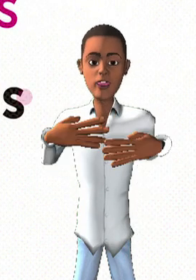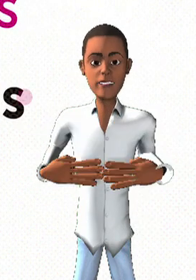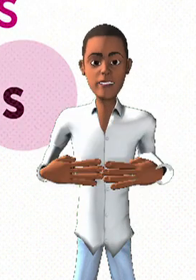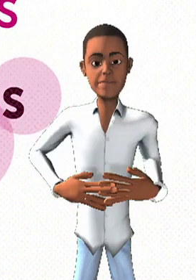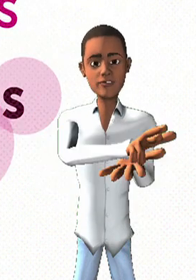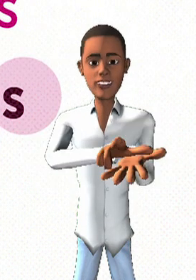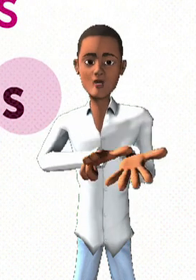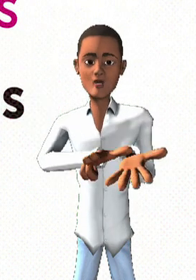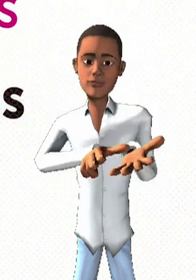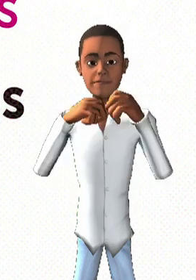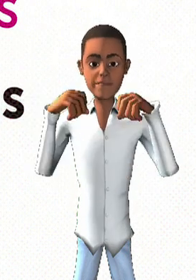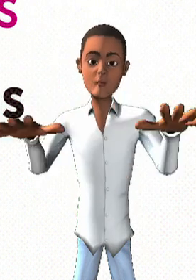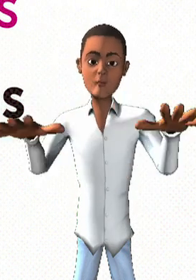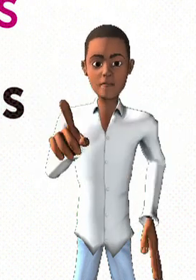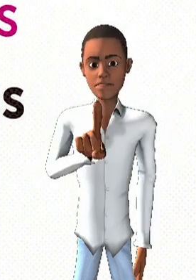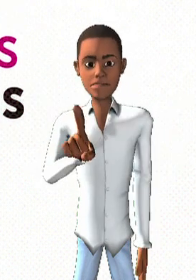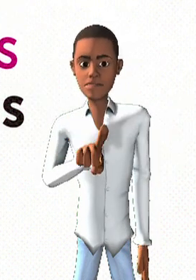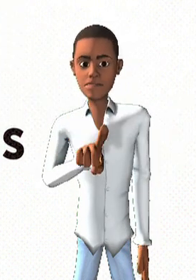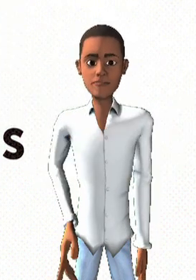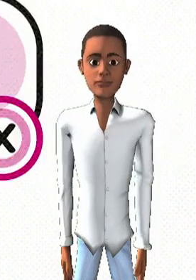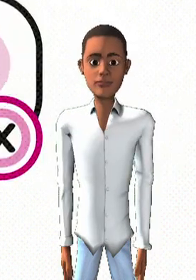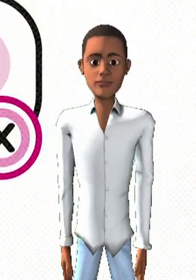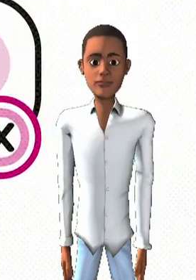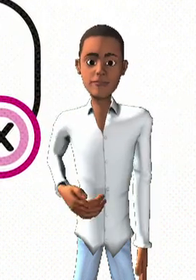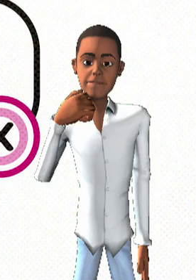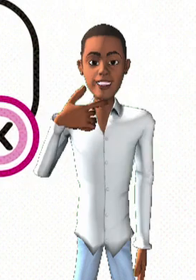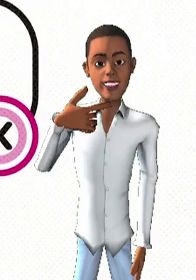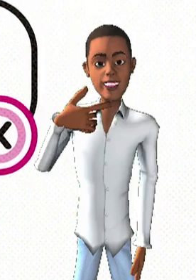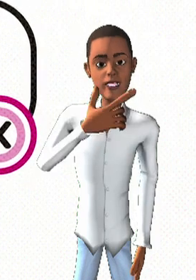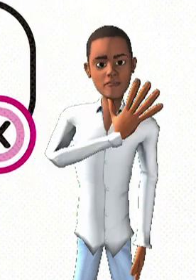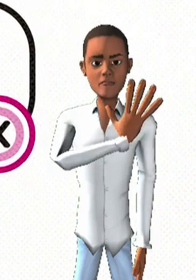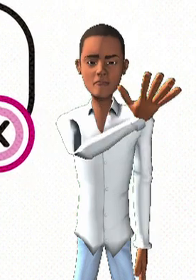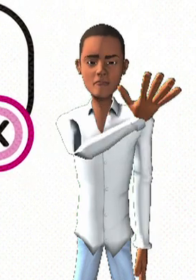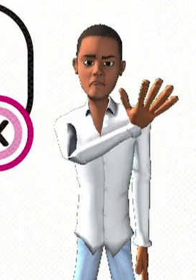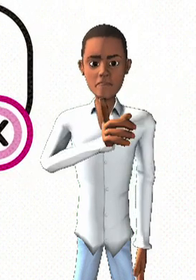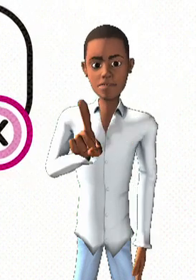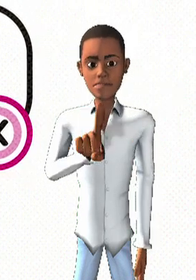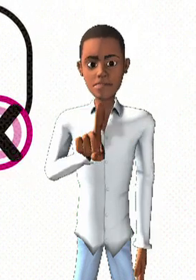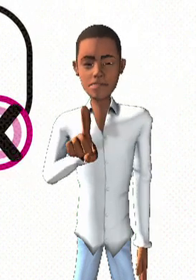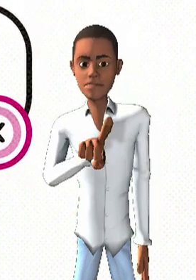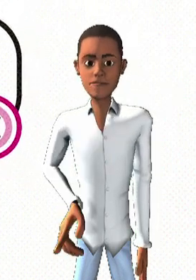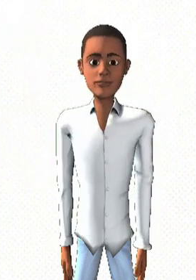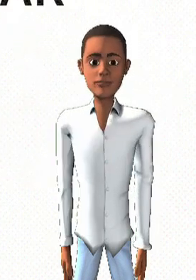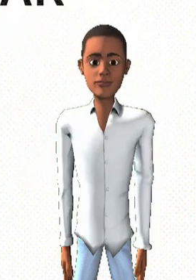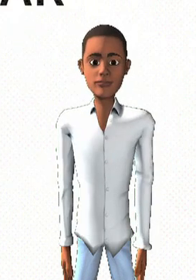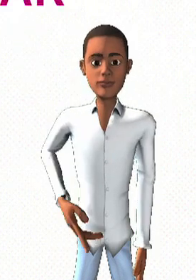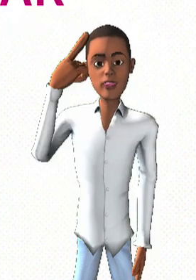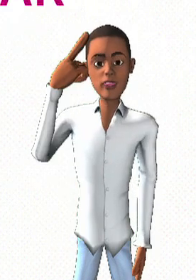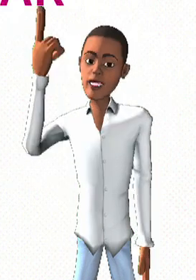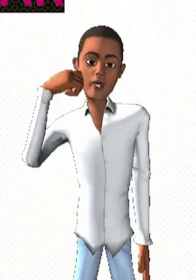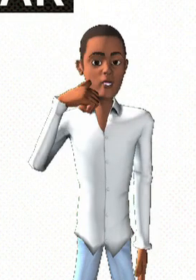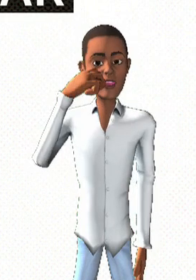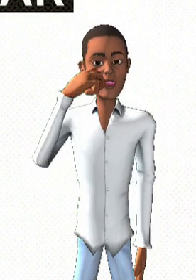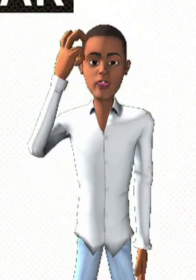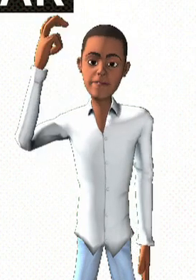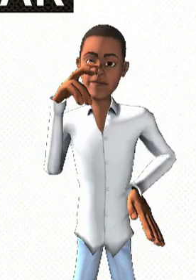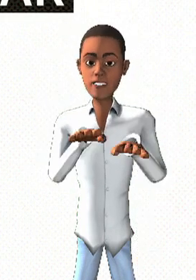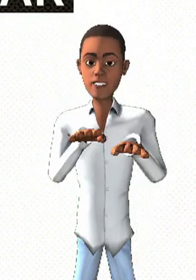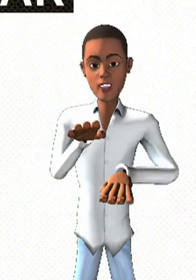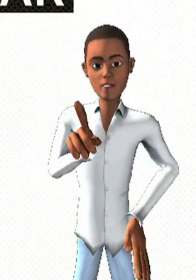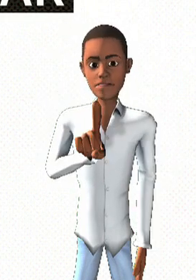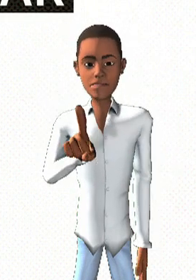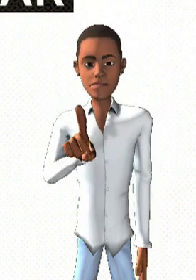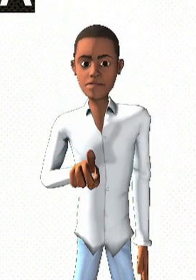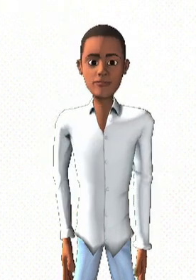de outros ou outras em redes sociais, não contar piadas preconceituosas, não subestimar a inteligência